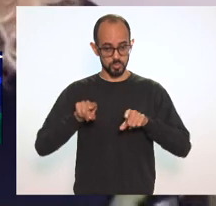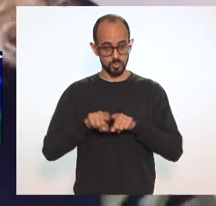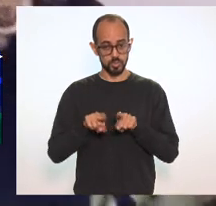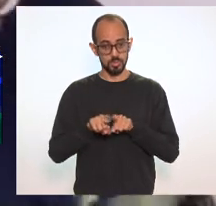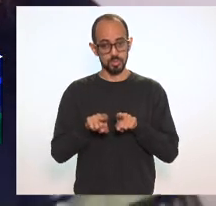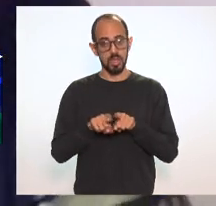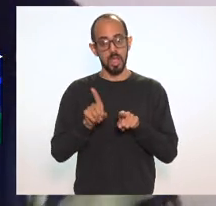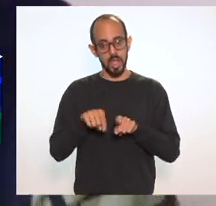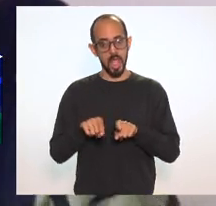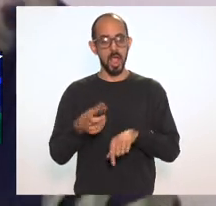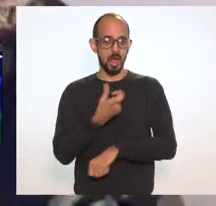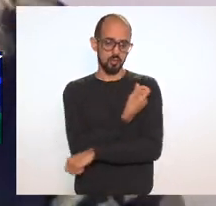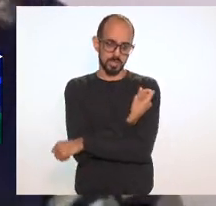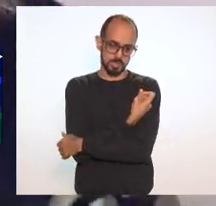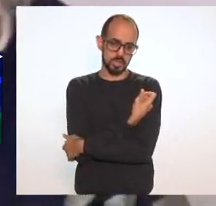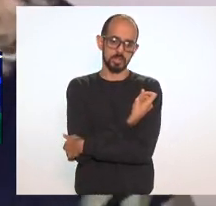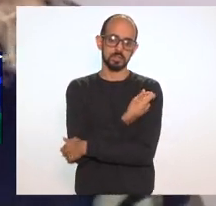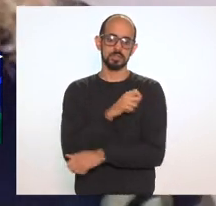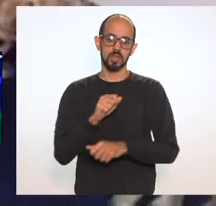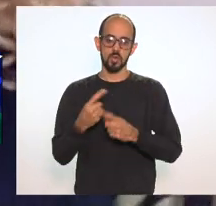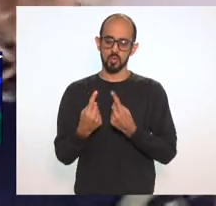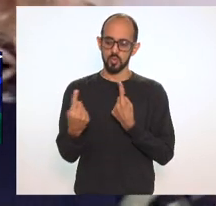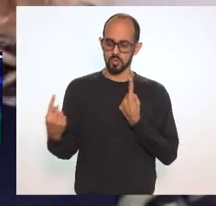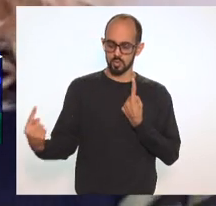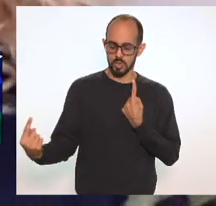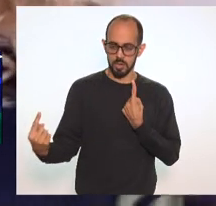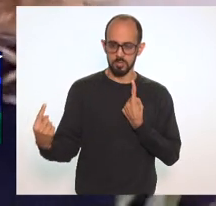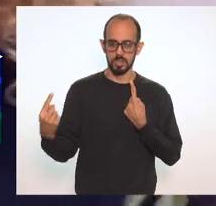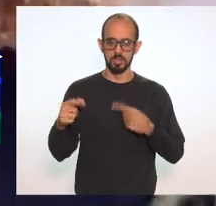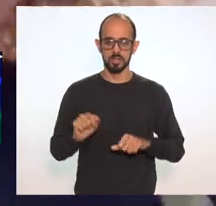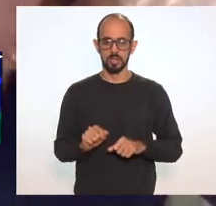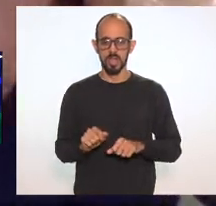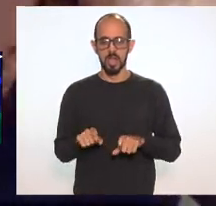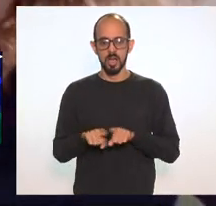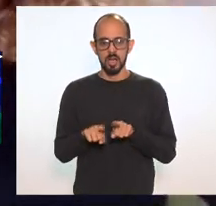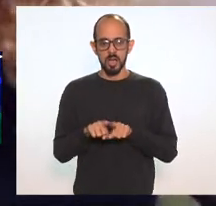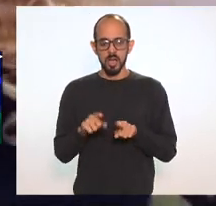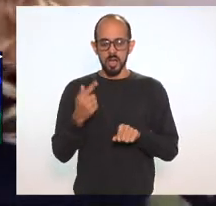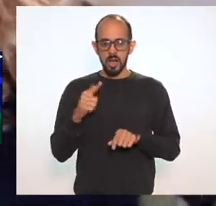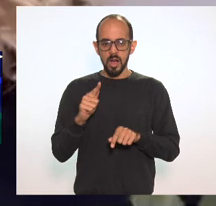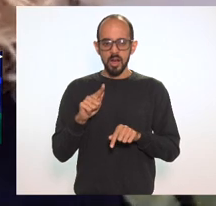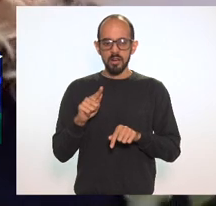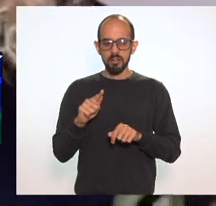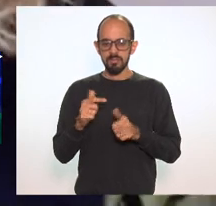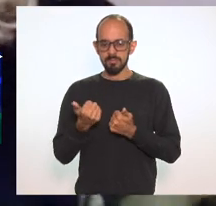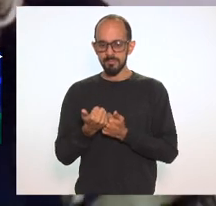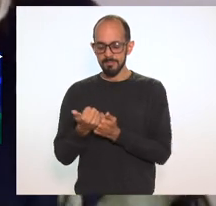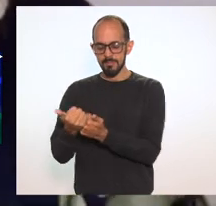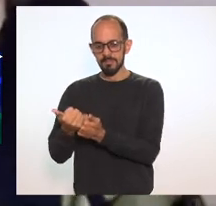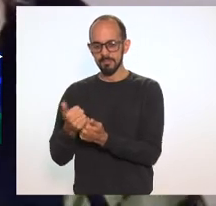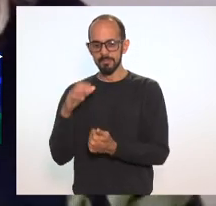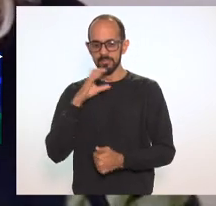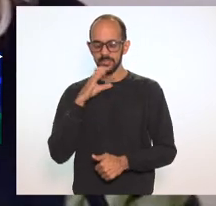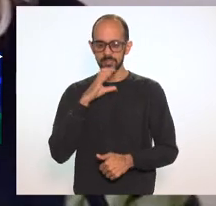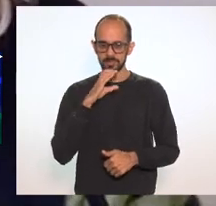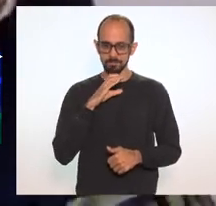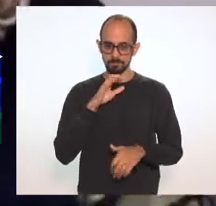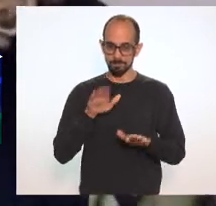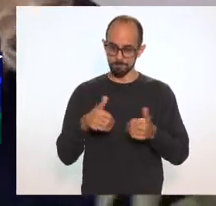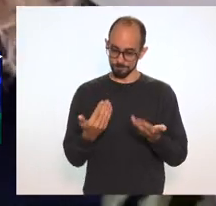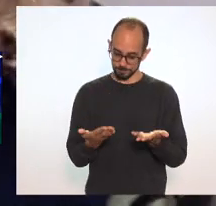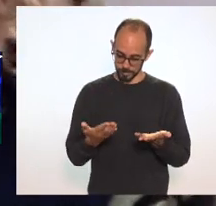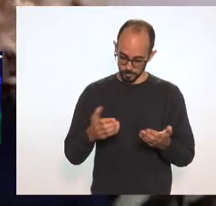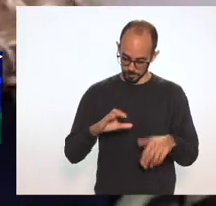o tripé da vacinação do isolamento social e da garantia do auxílio emergencial então que o Cláudio